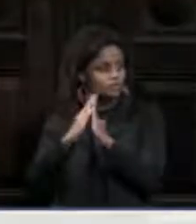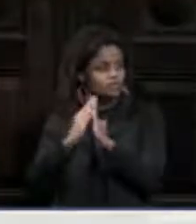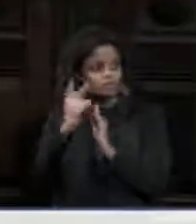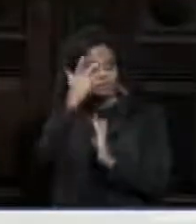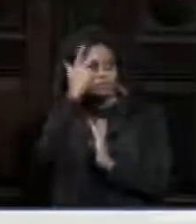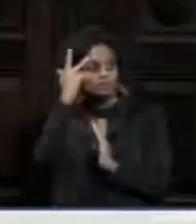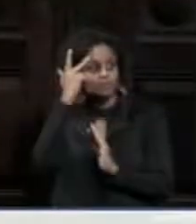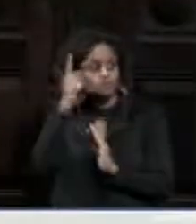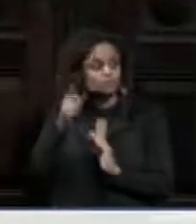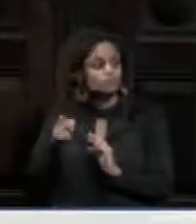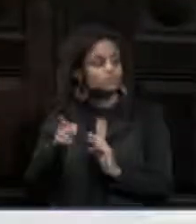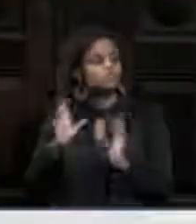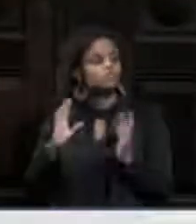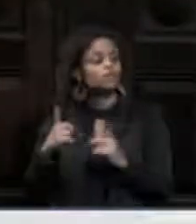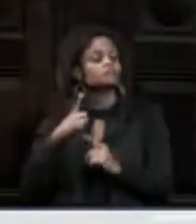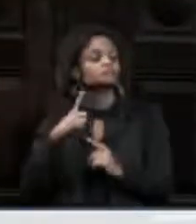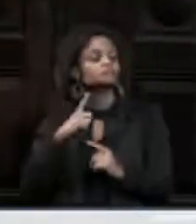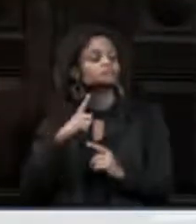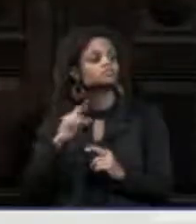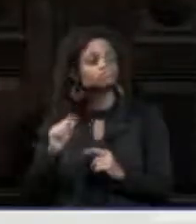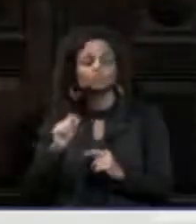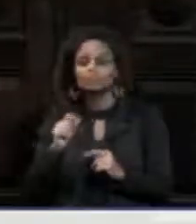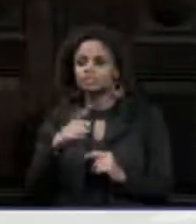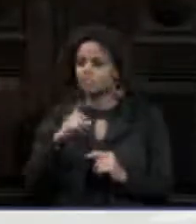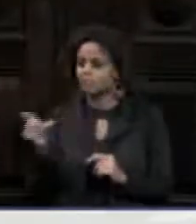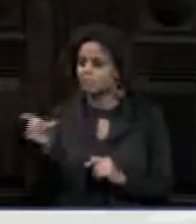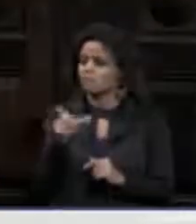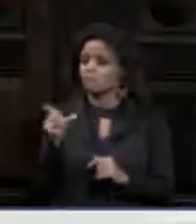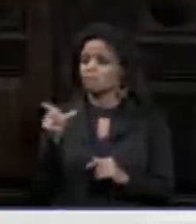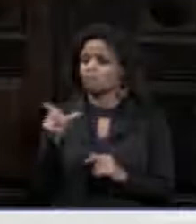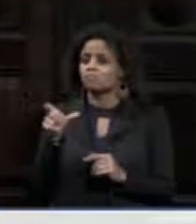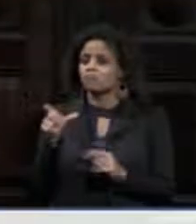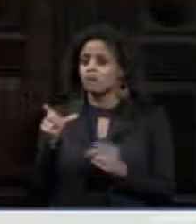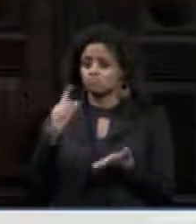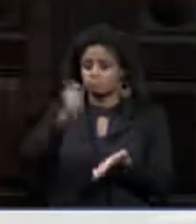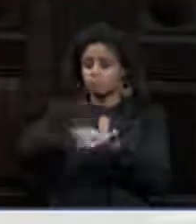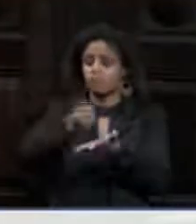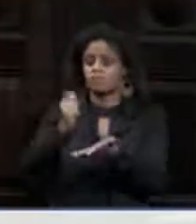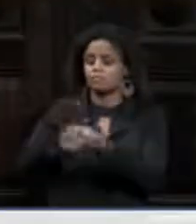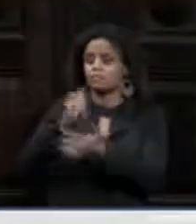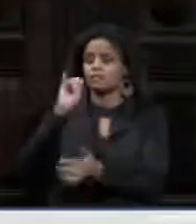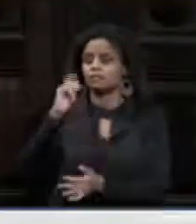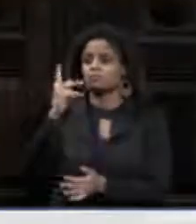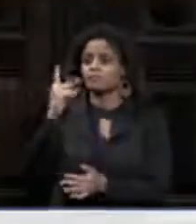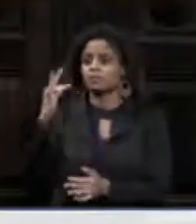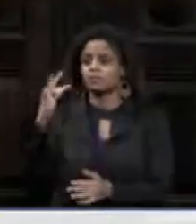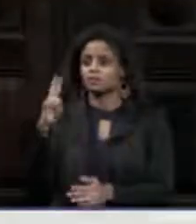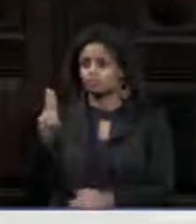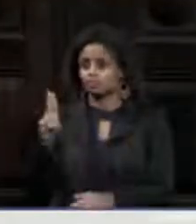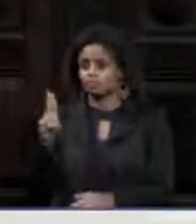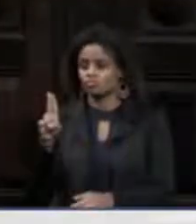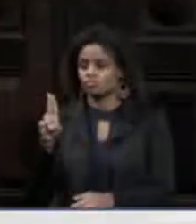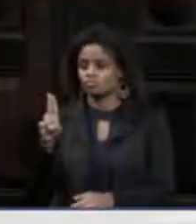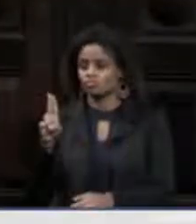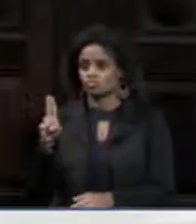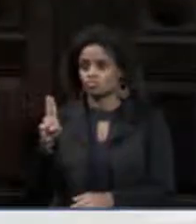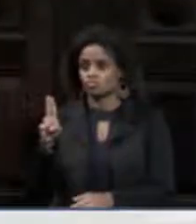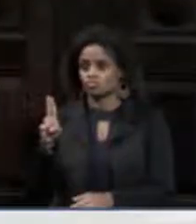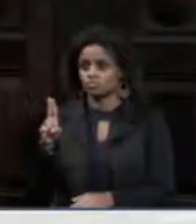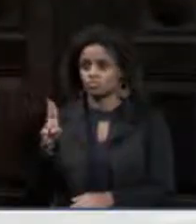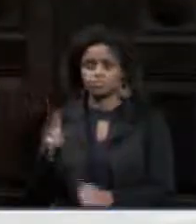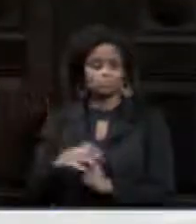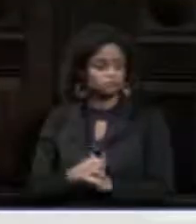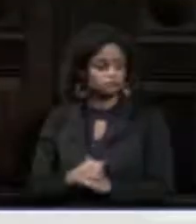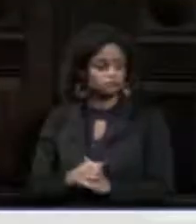já tinha ganho o carnê de IPTU, já tinha um lançamento da benfeitoria, objeto inclusive de